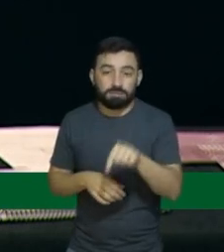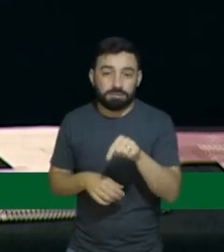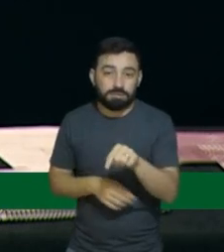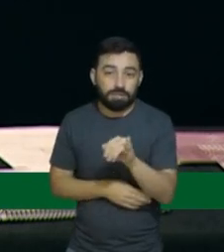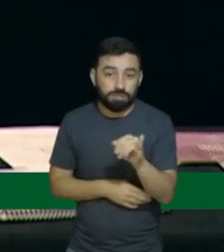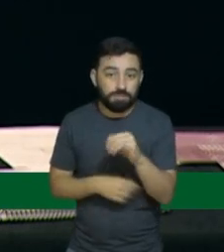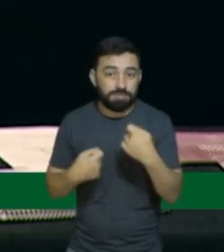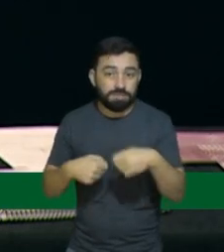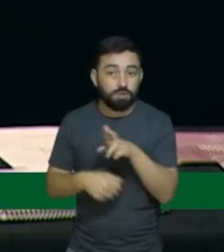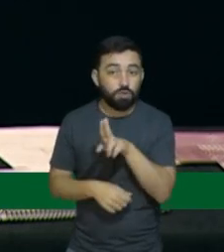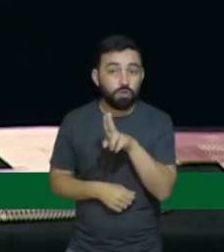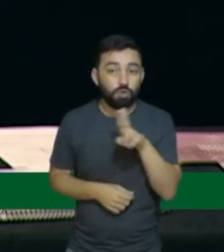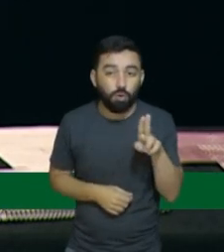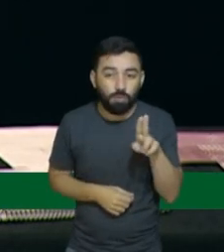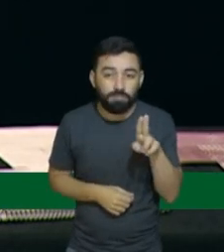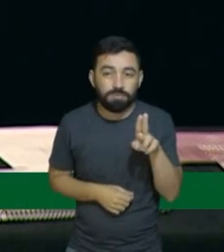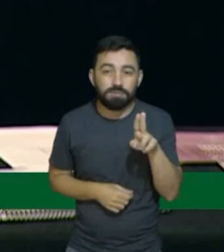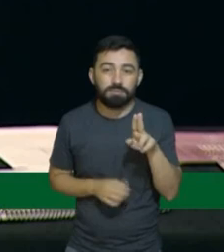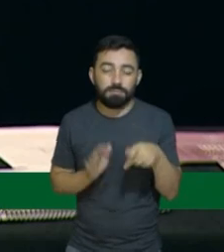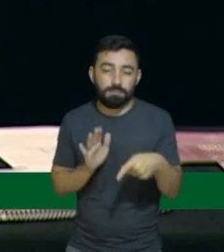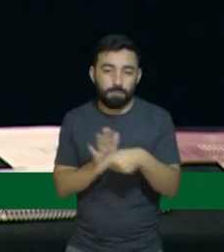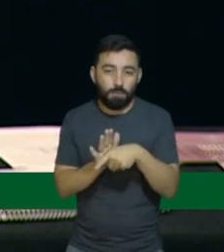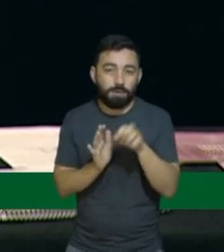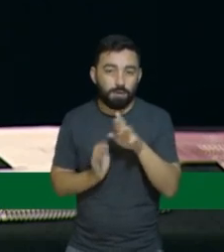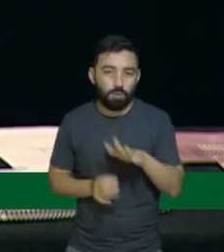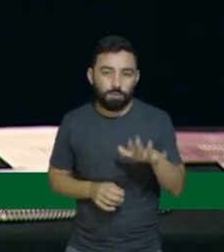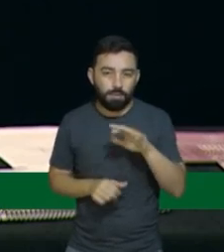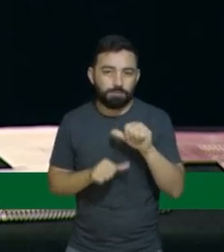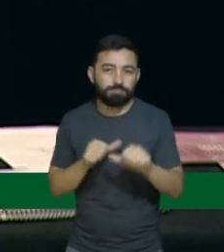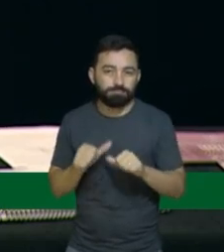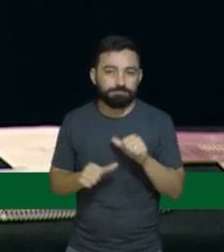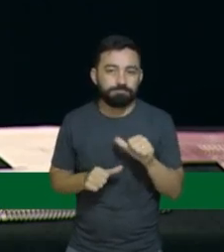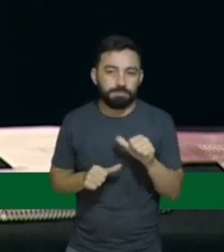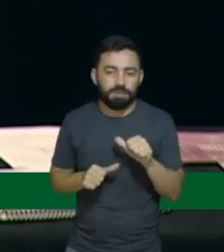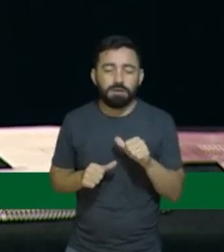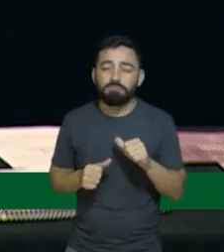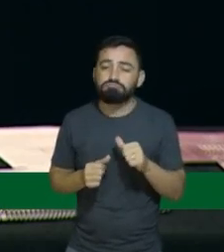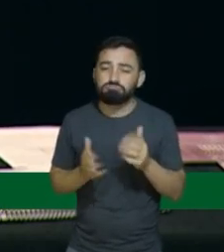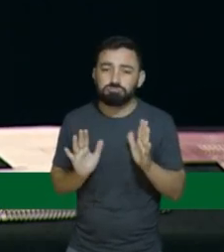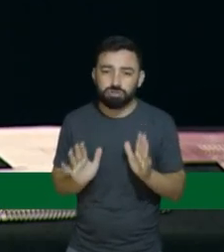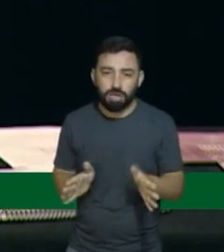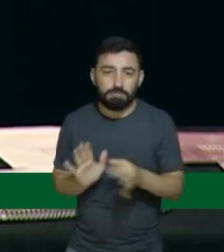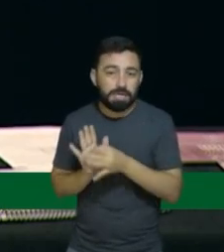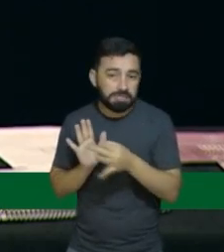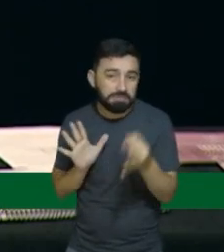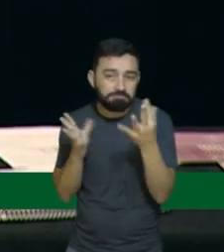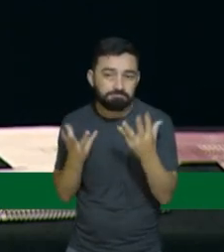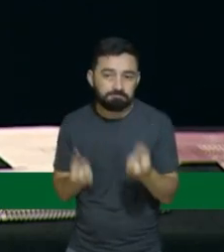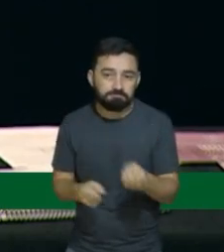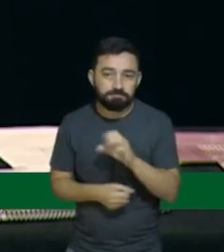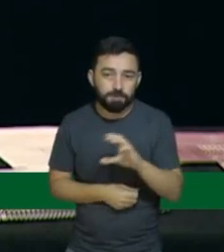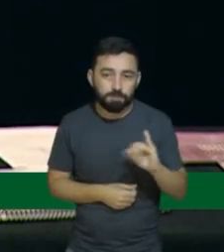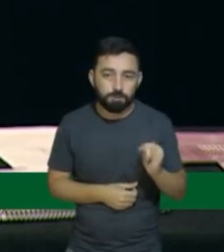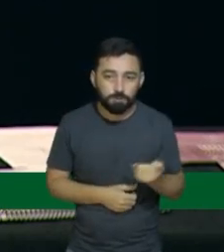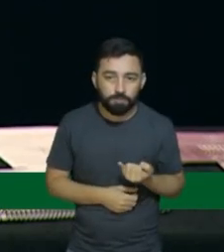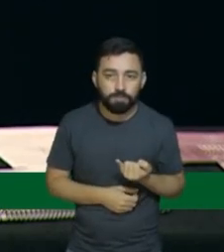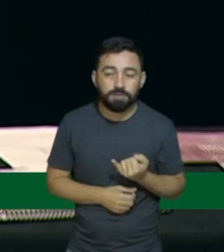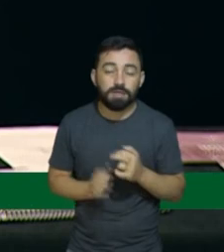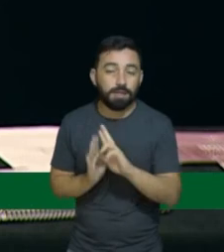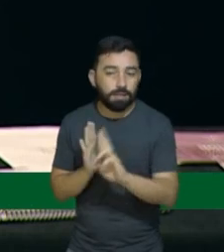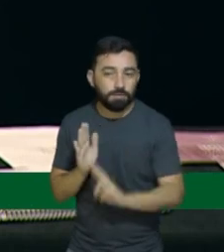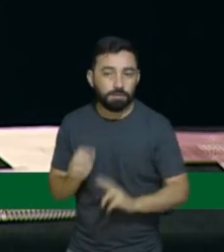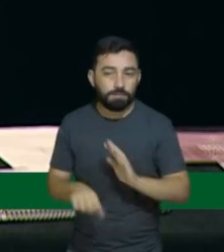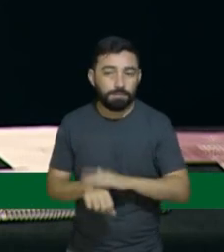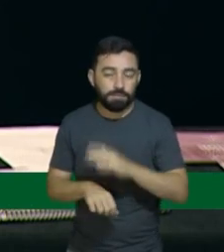seja denominada região metropolitana do Vale europeu pareceres favoráveis das comissões de constituição e justiça relatoria Deputado